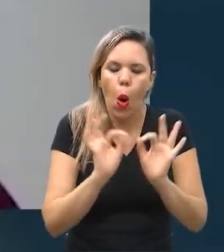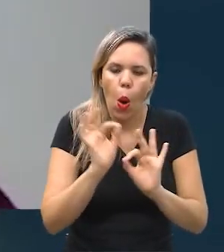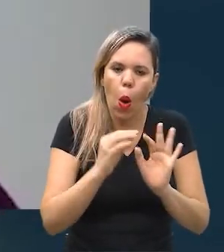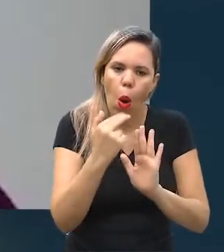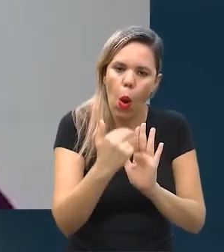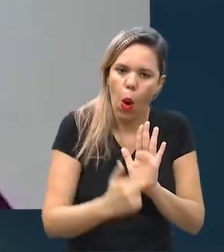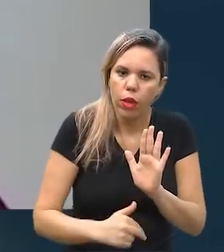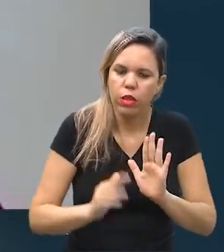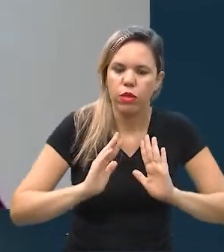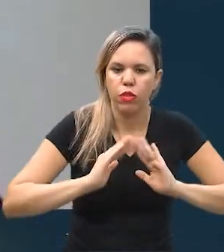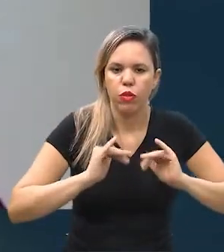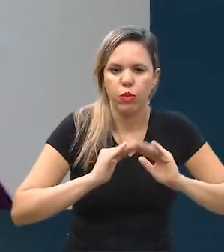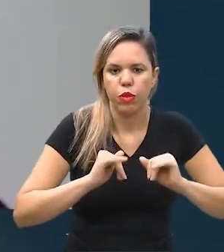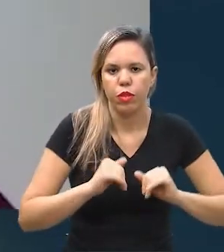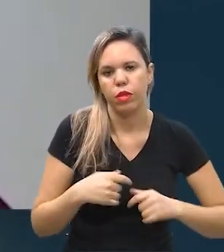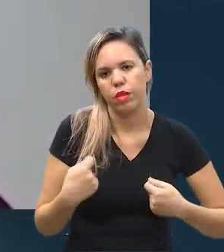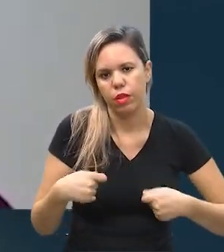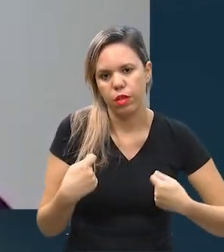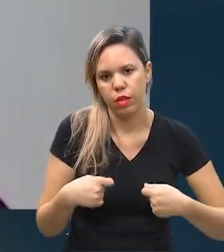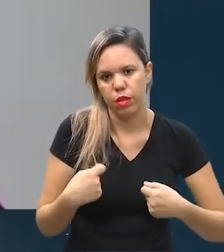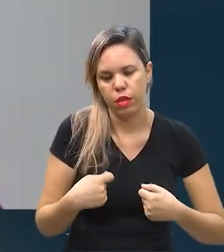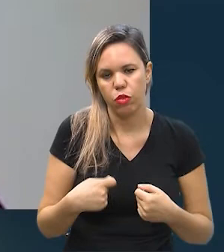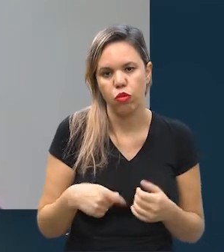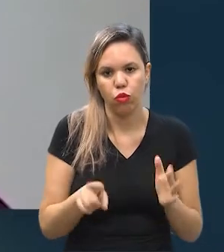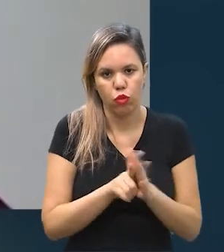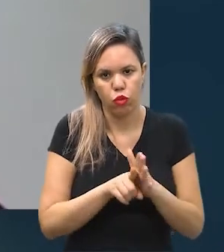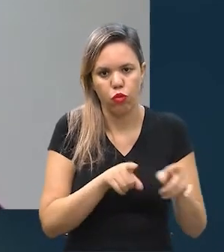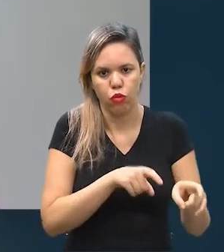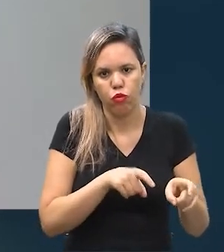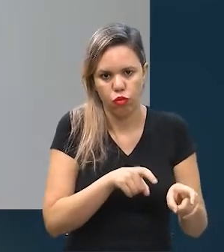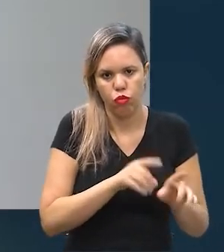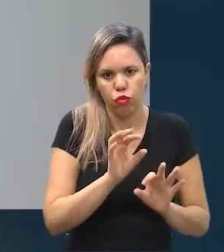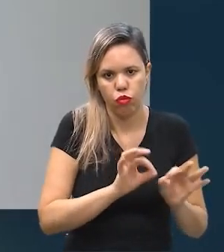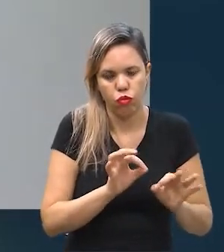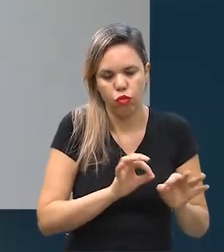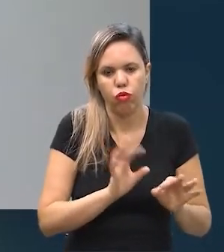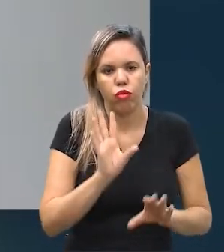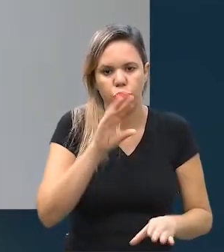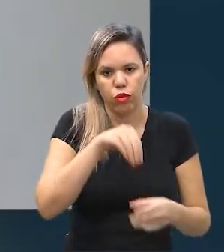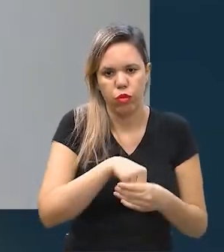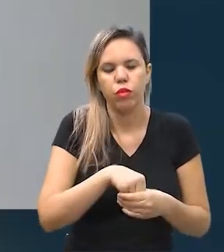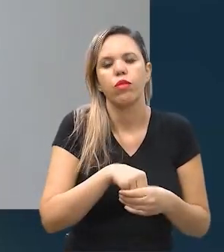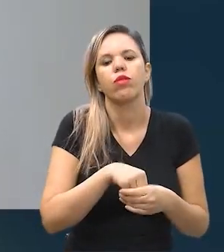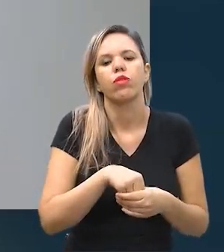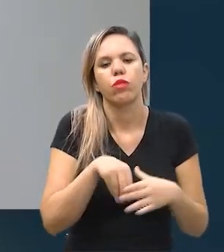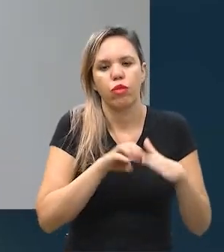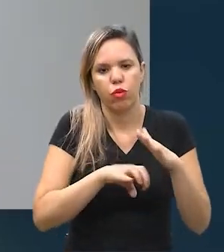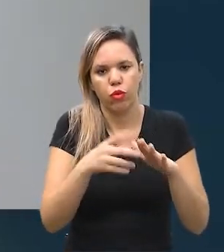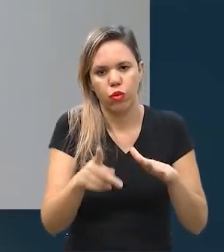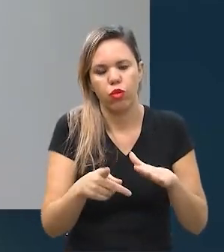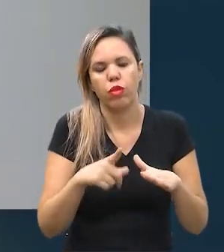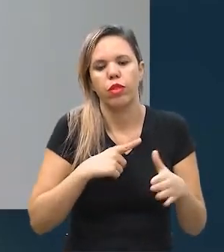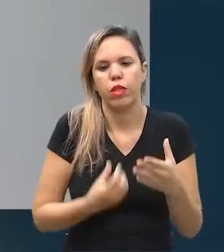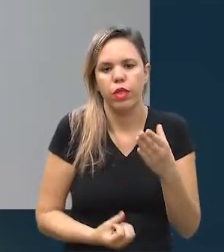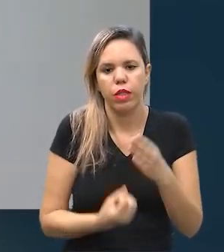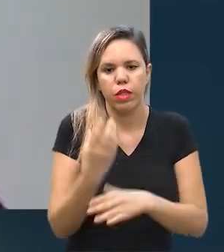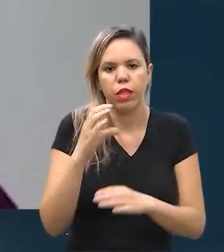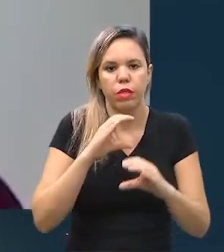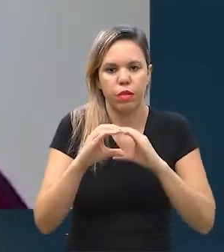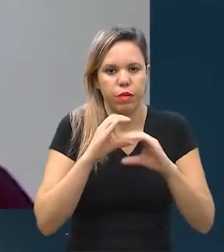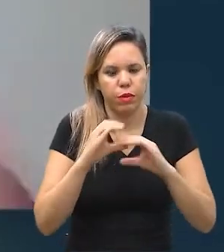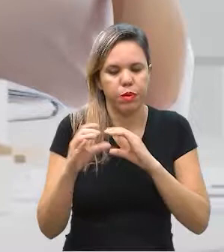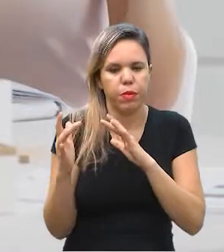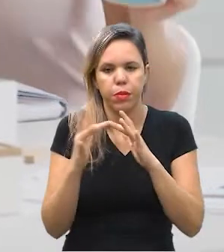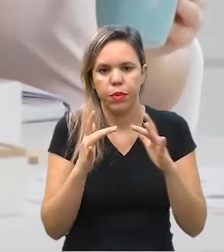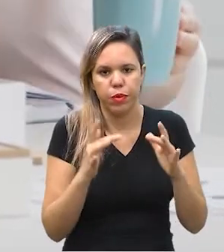Então, hoje, é necessário que o produtor se organize também dessa forma internamente, crie processos e canais de comunicação. Então,